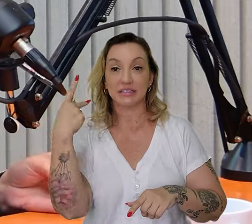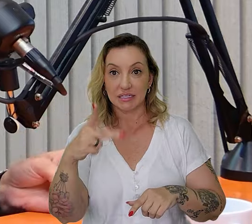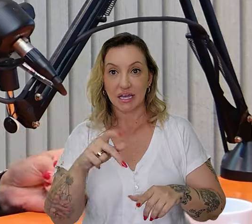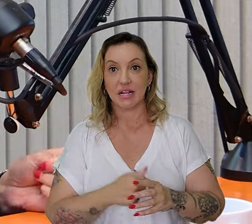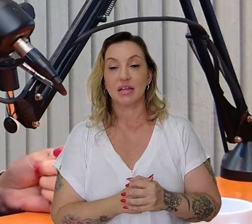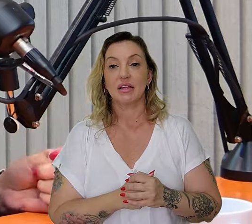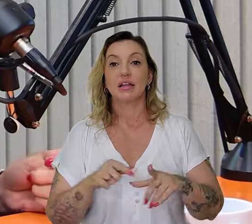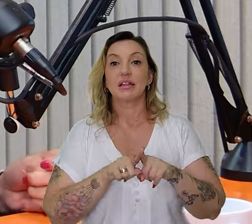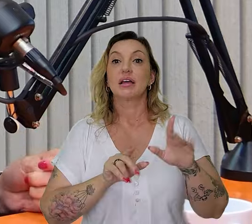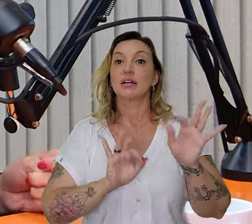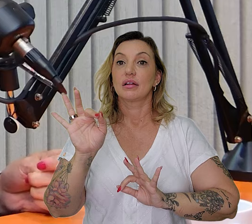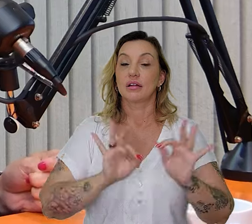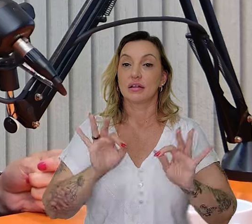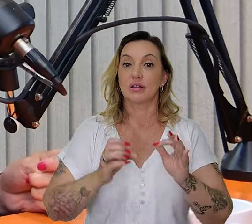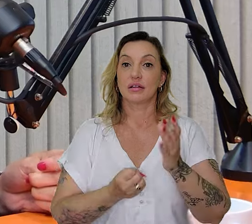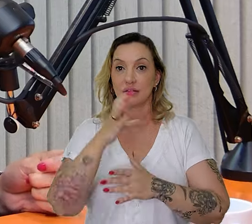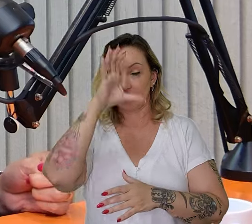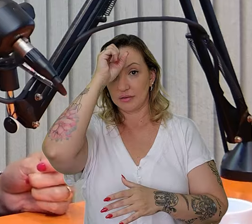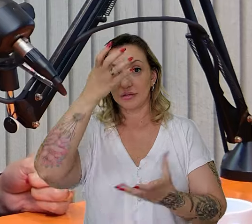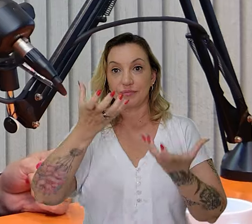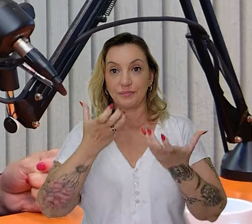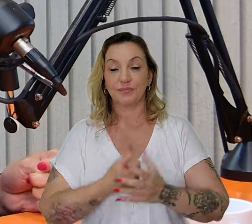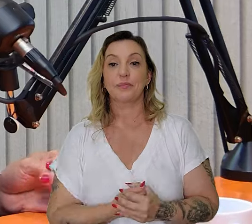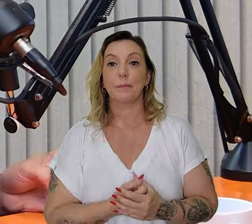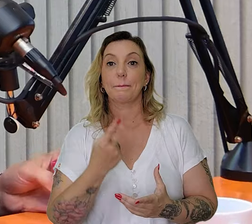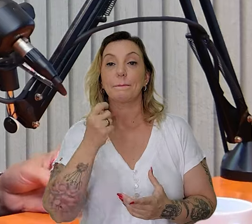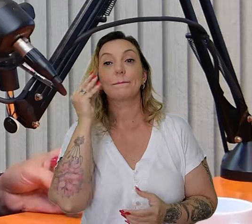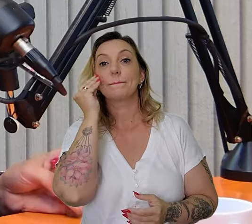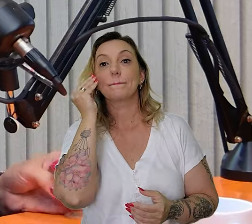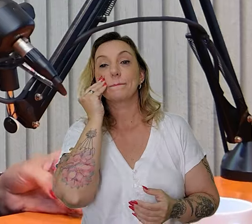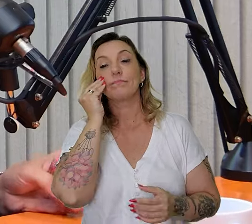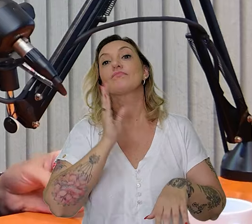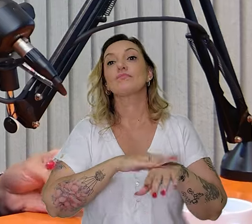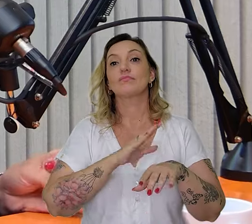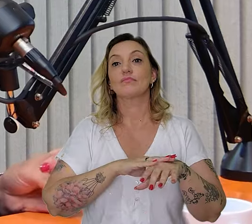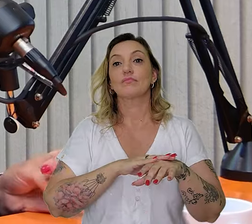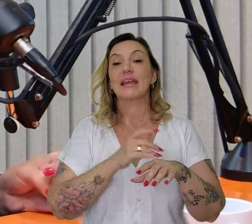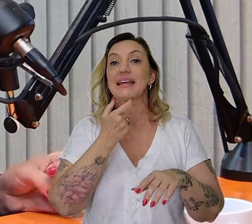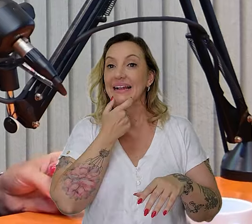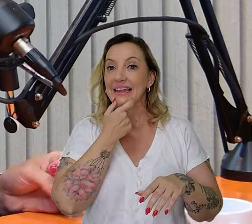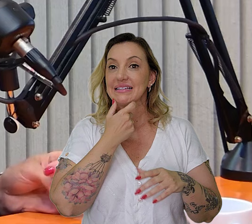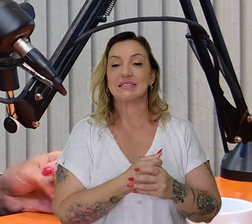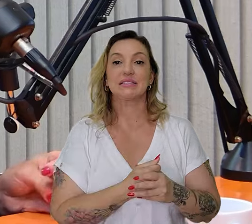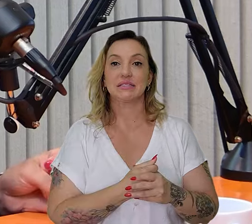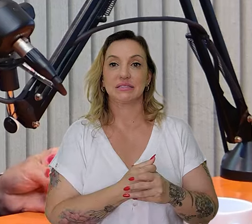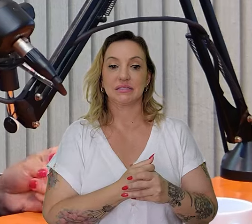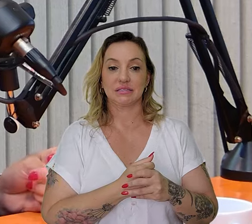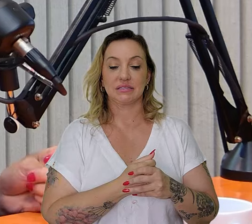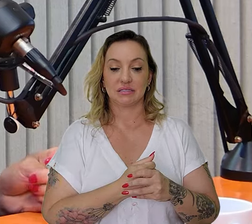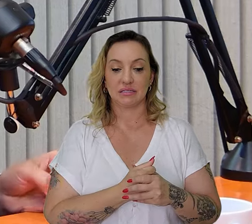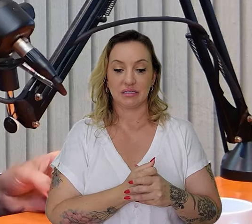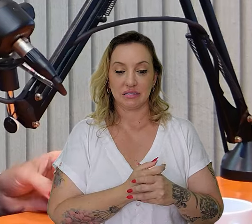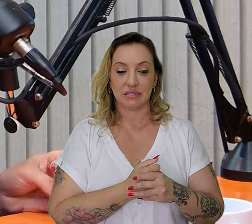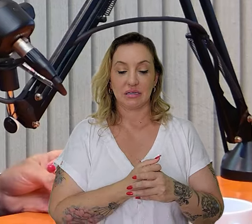querer aprender então o único teste que a gente faz é o de inglês e pros degrees que TM mais necessidade de